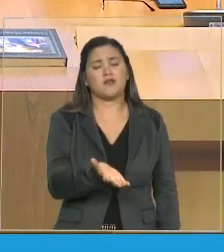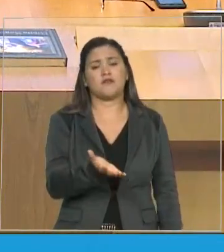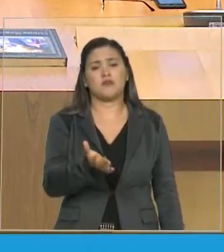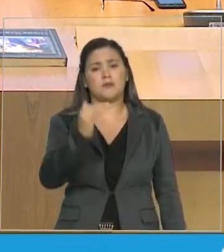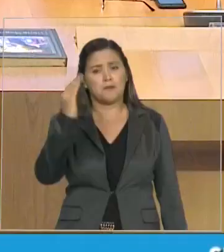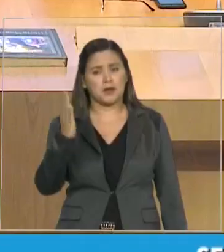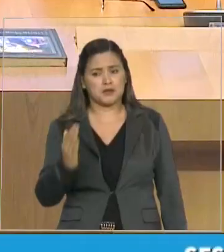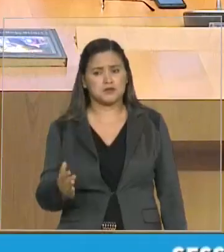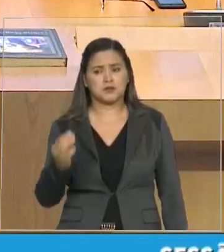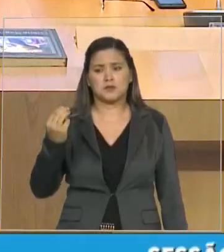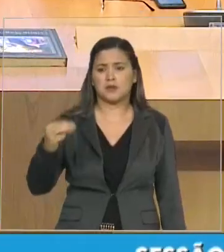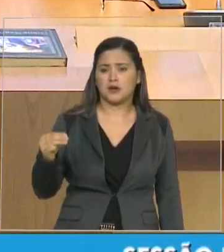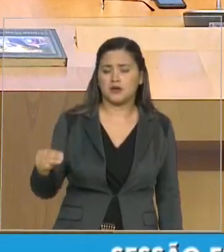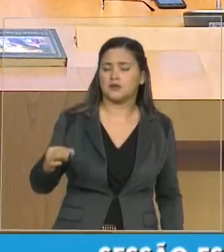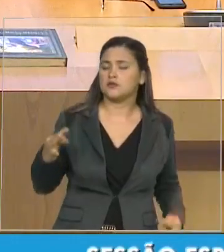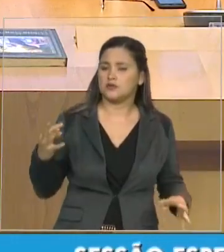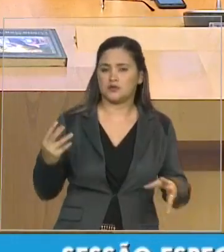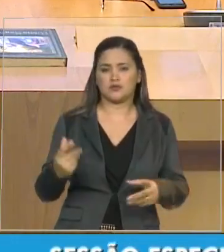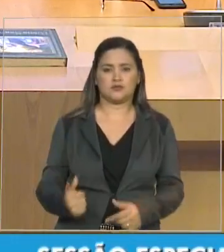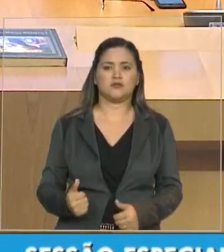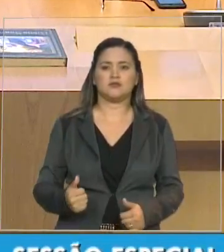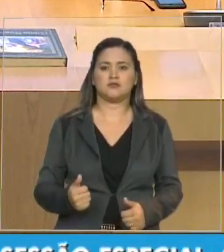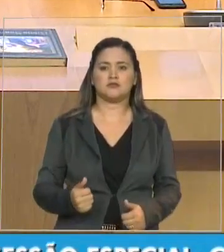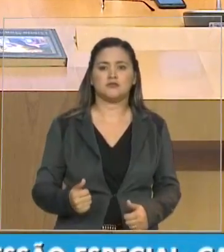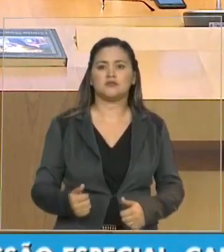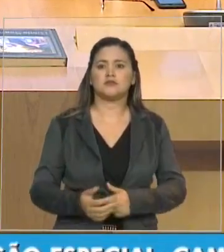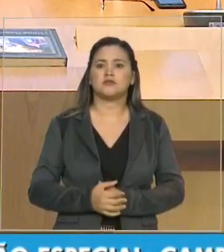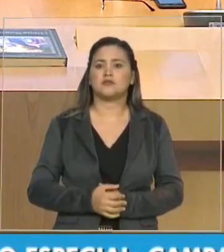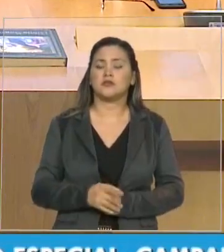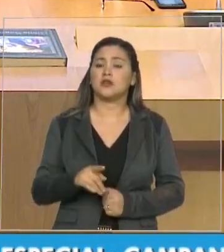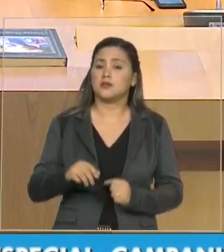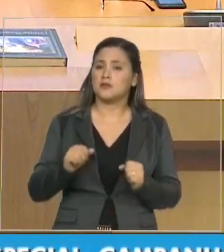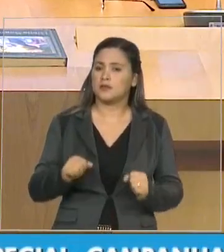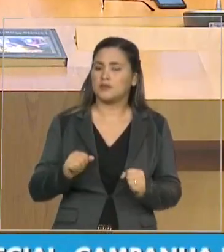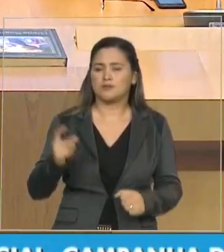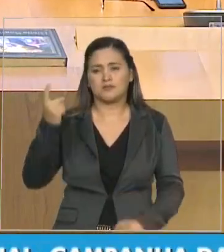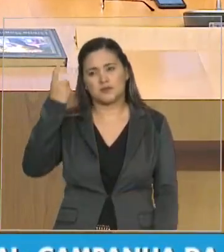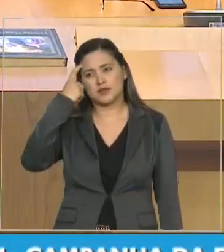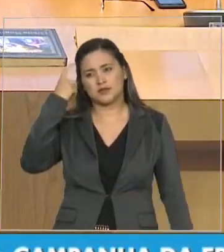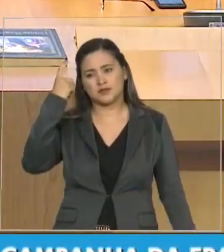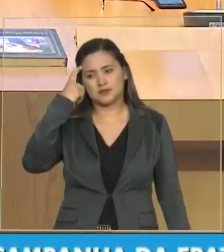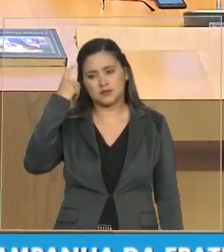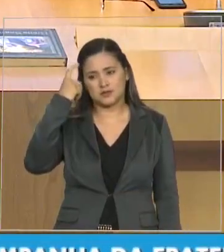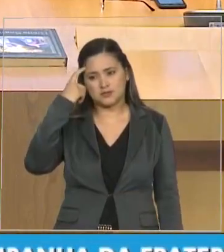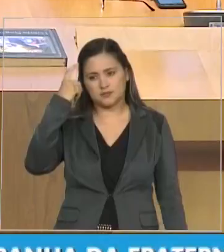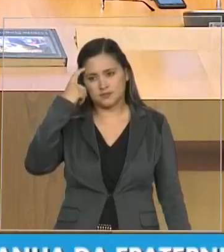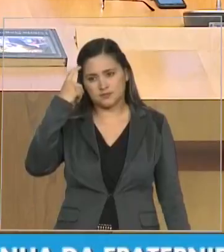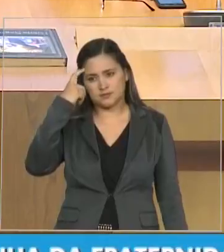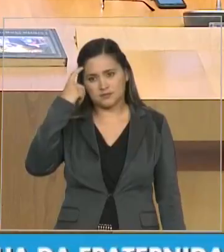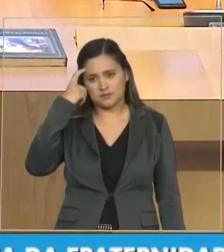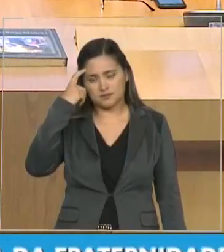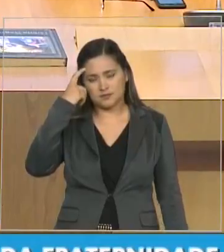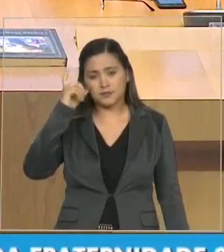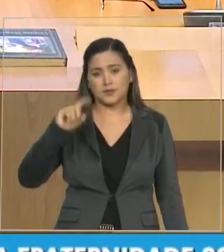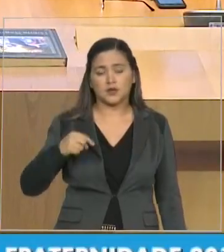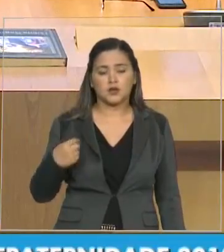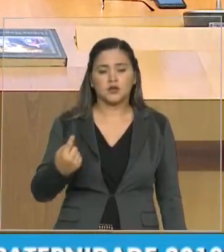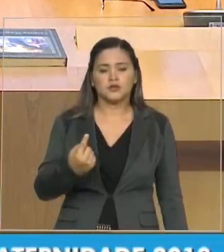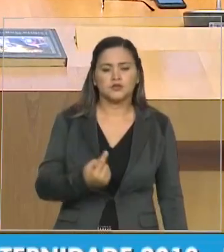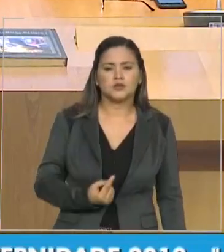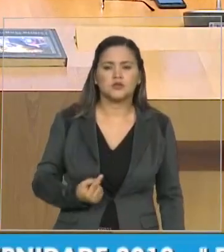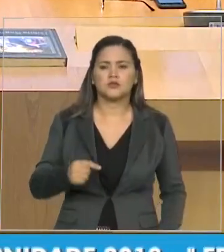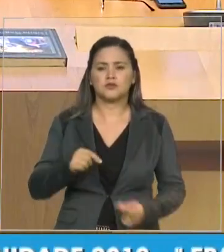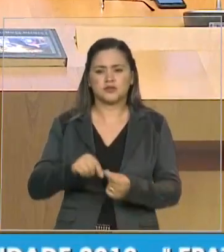nós, de maneira que essa é uma oportunidade de reflexão, né, e uma oportunidade que a gente traz para a